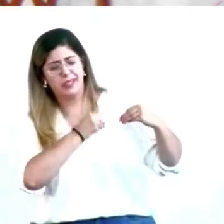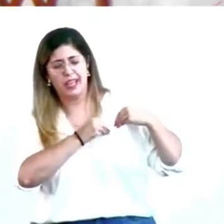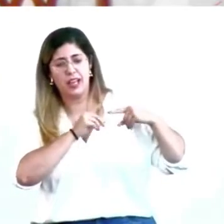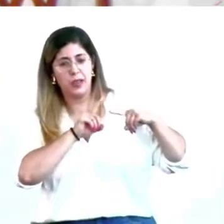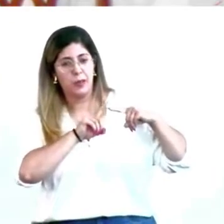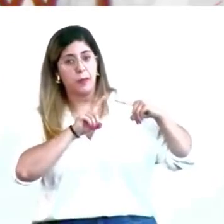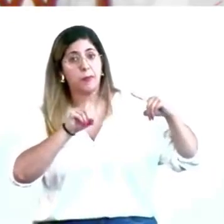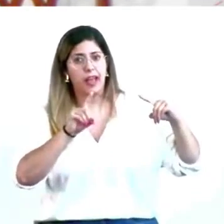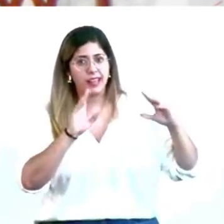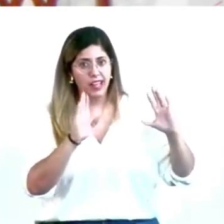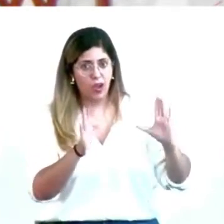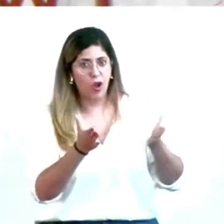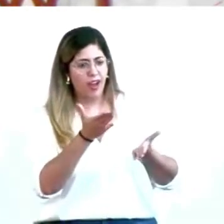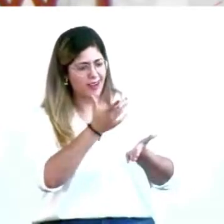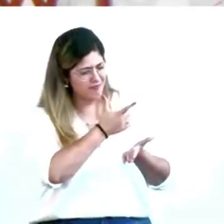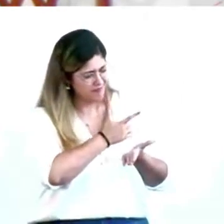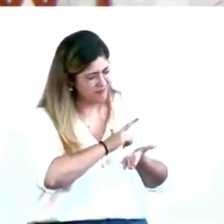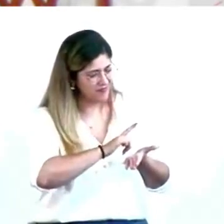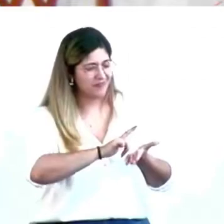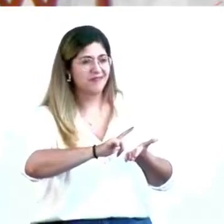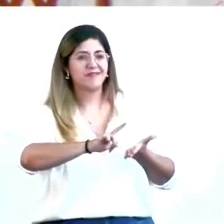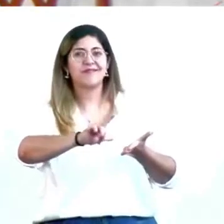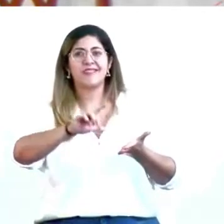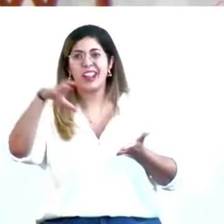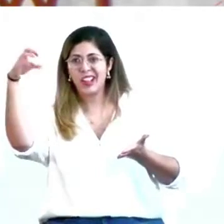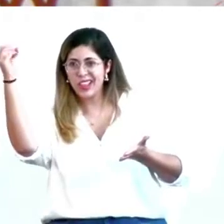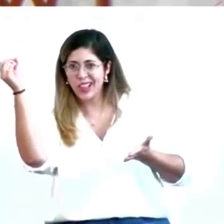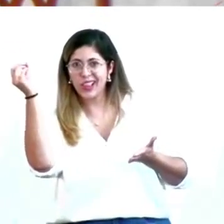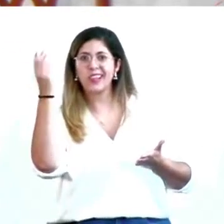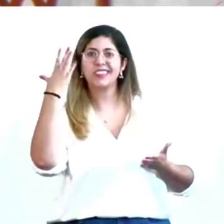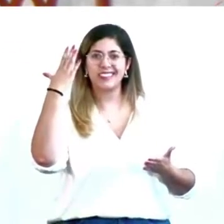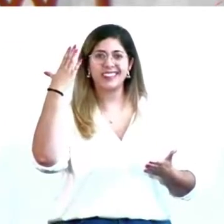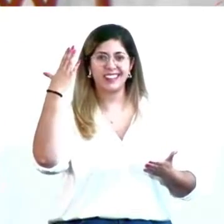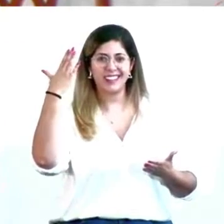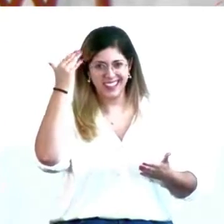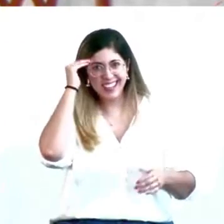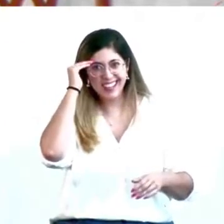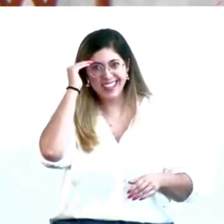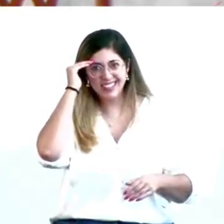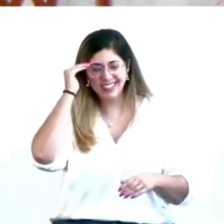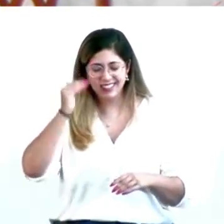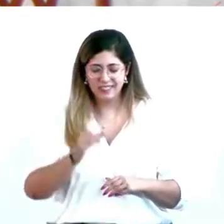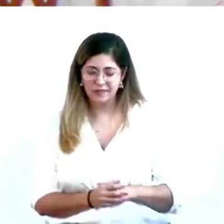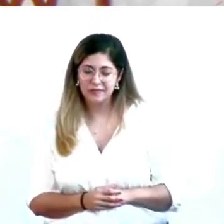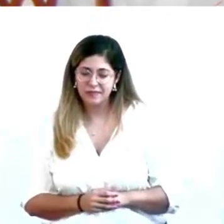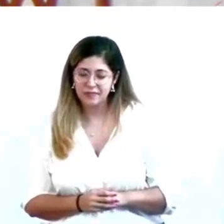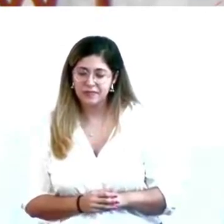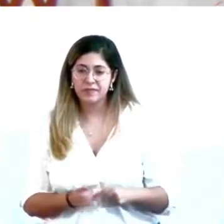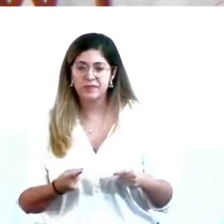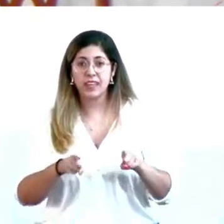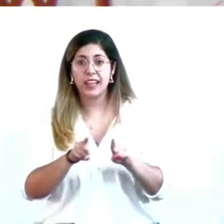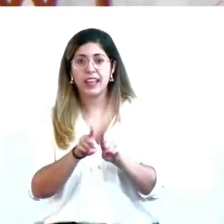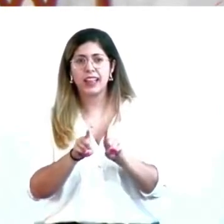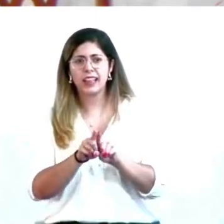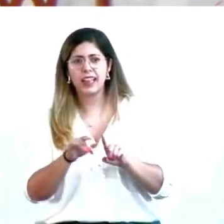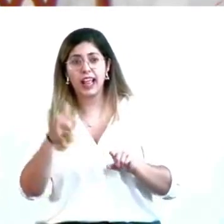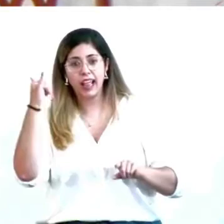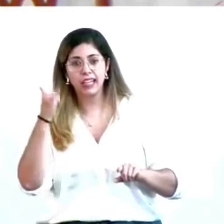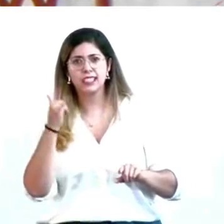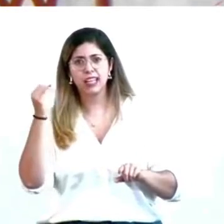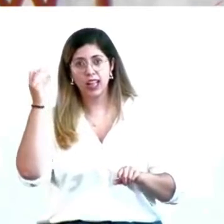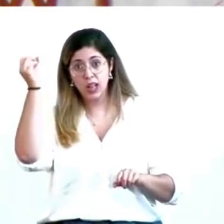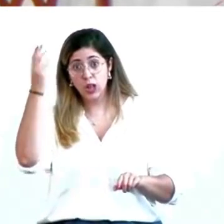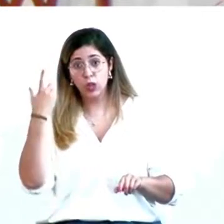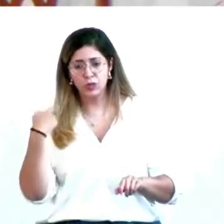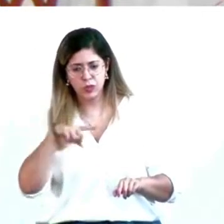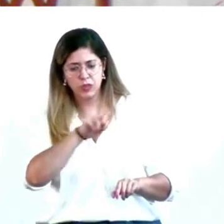Antes, trevas, agora, luz. E veja que ele diz, sois luz, não é